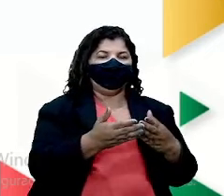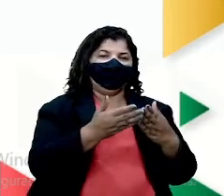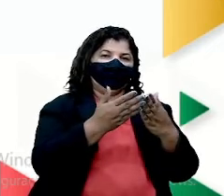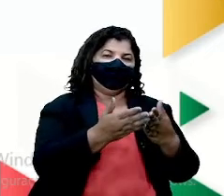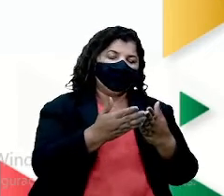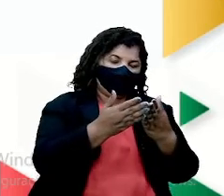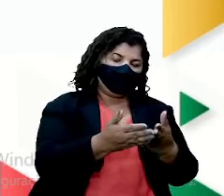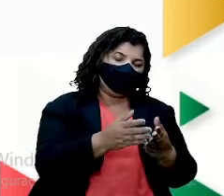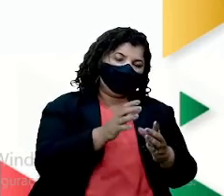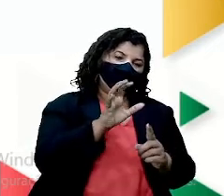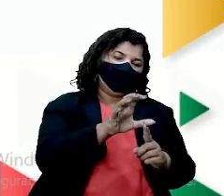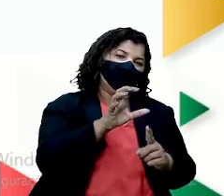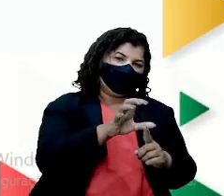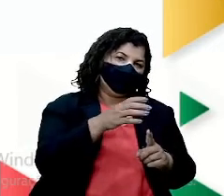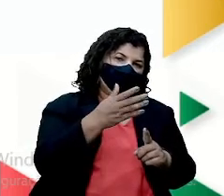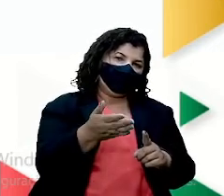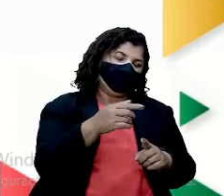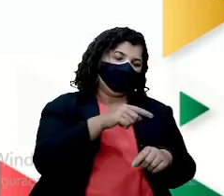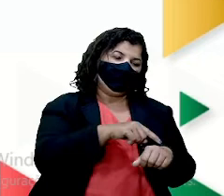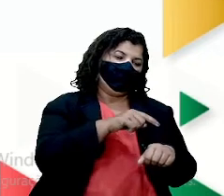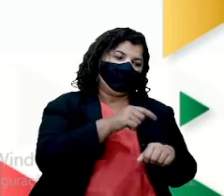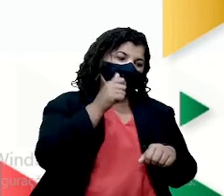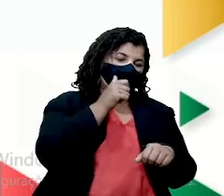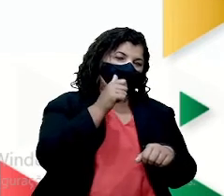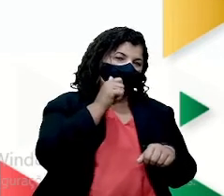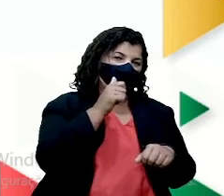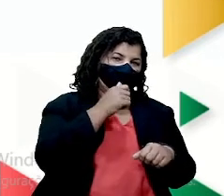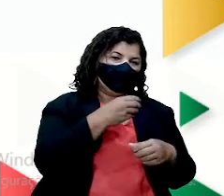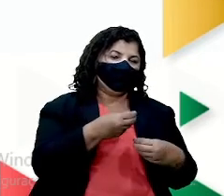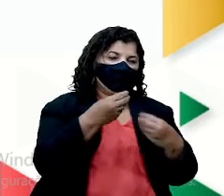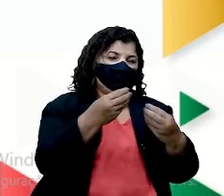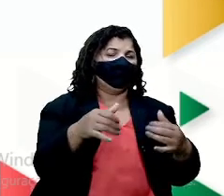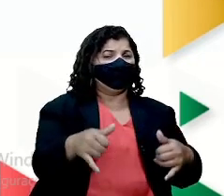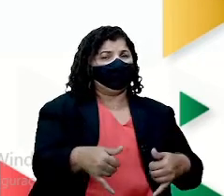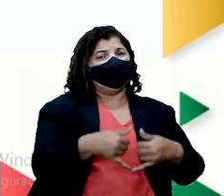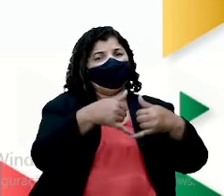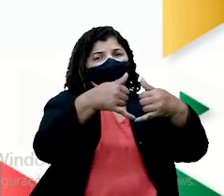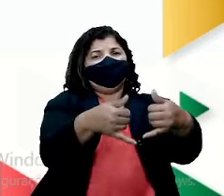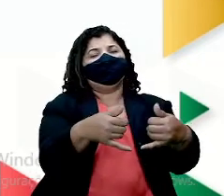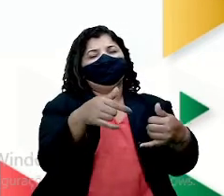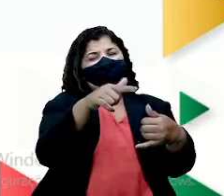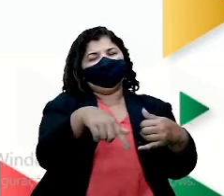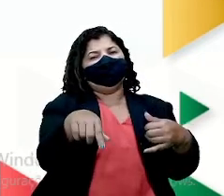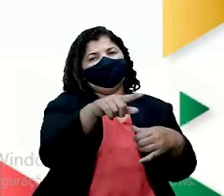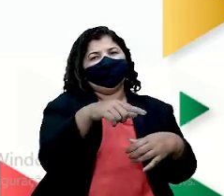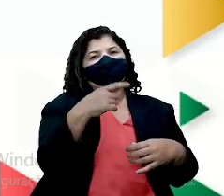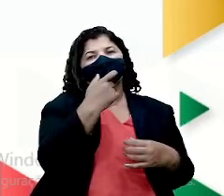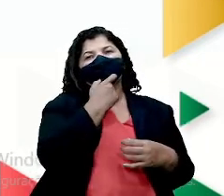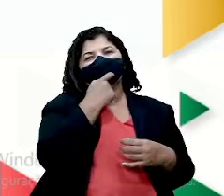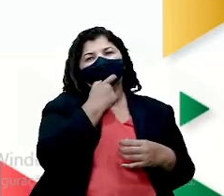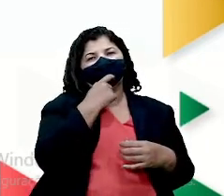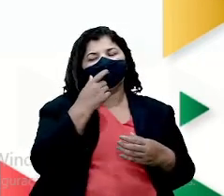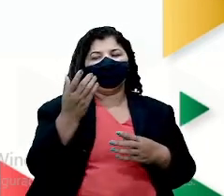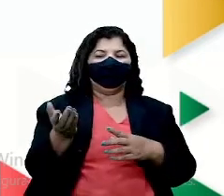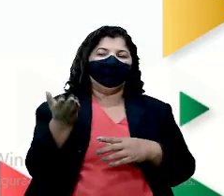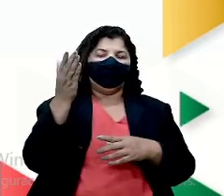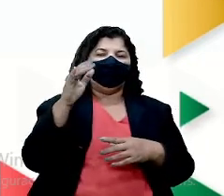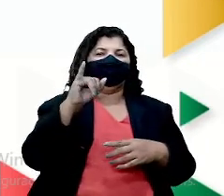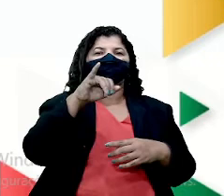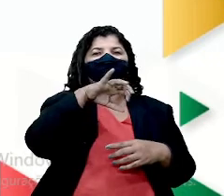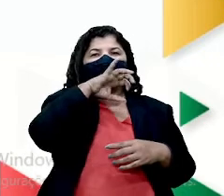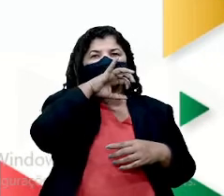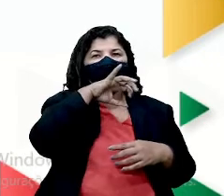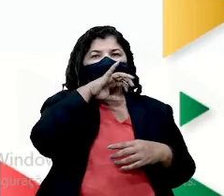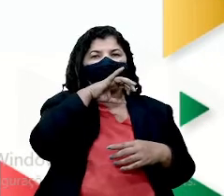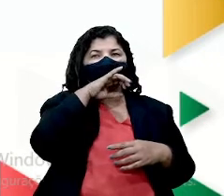Então, Elizabeth concedia prêmios às manufaturas inglesas, né? Enquanto aumentava os impostos sobre os produtos estrangeiros.